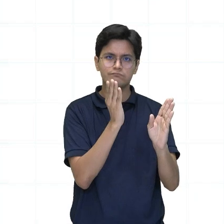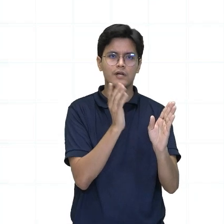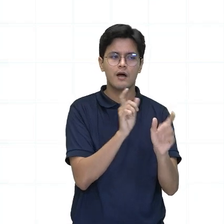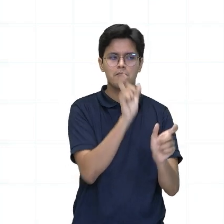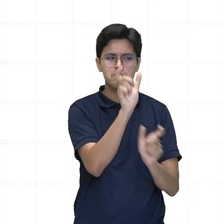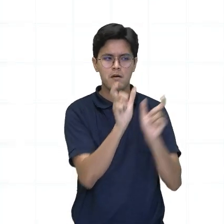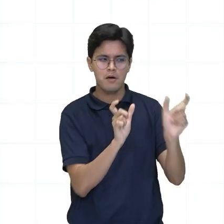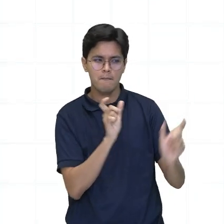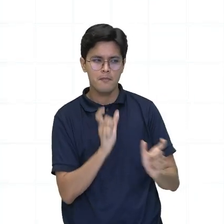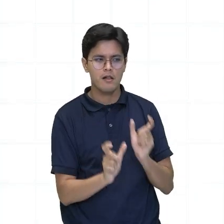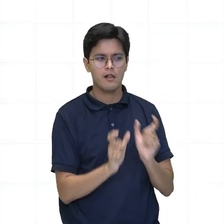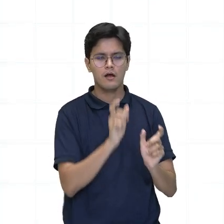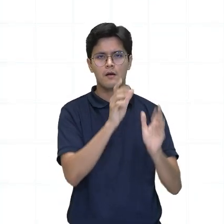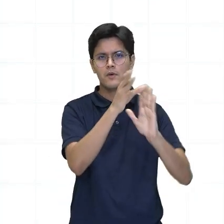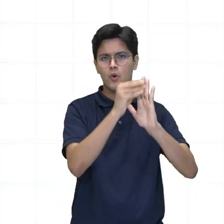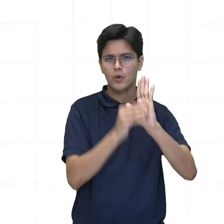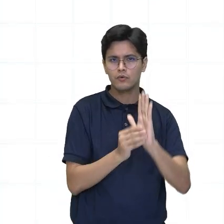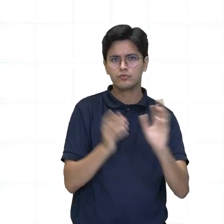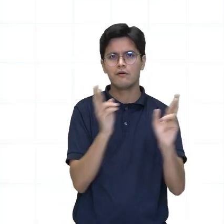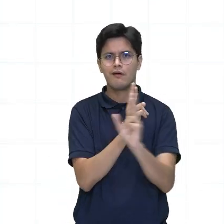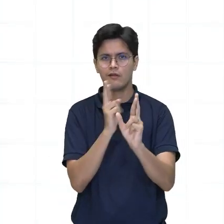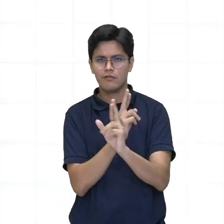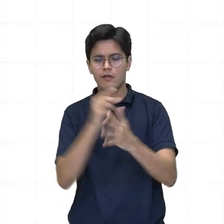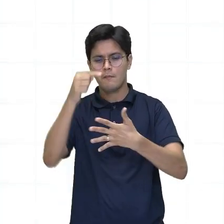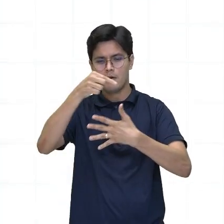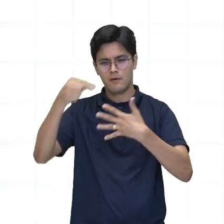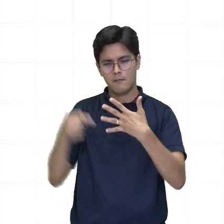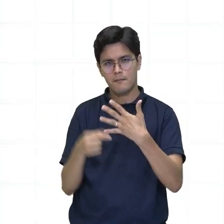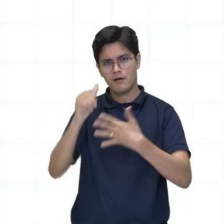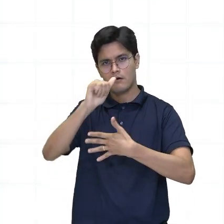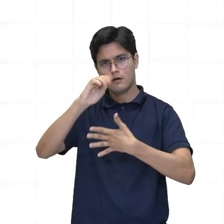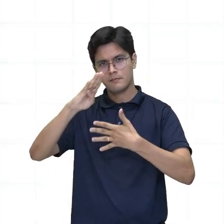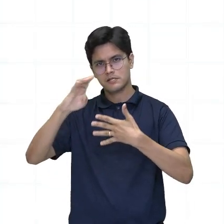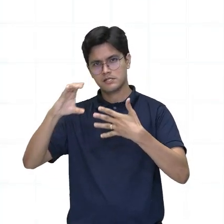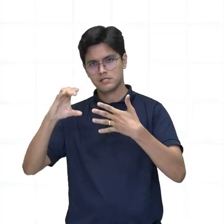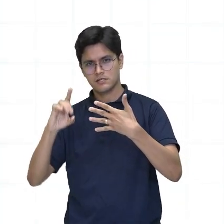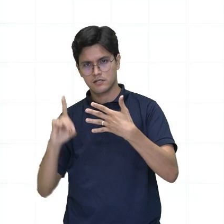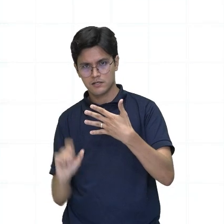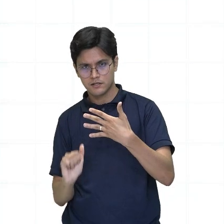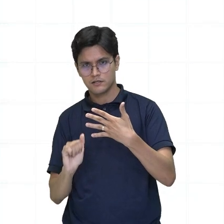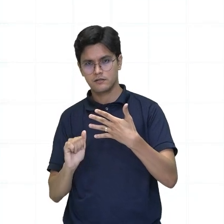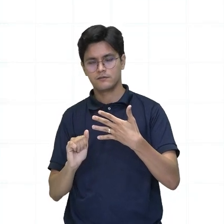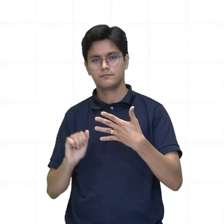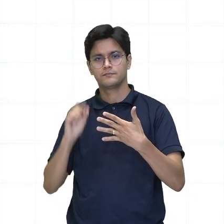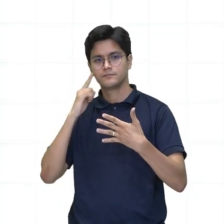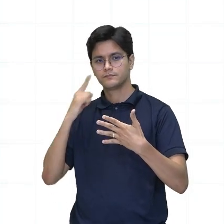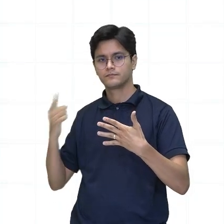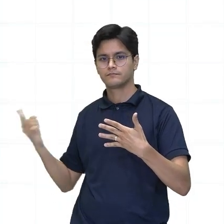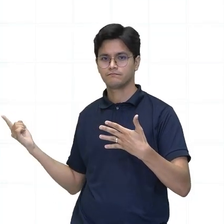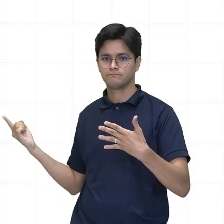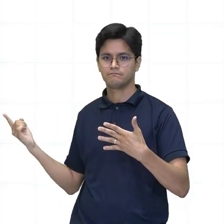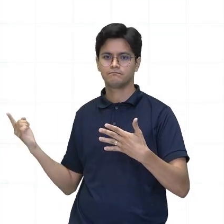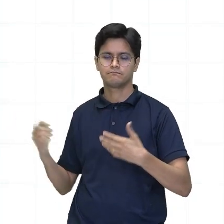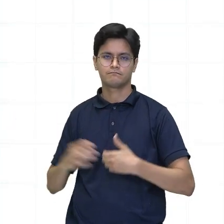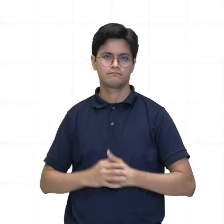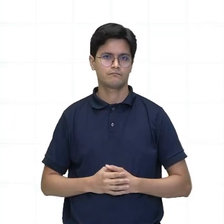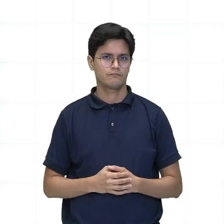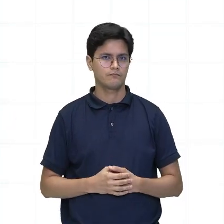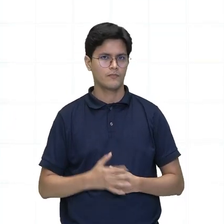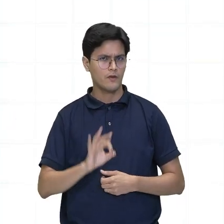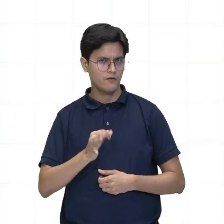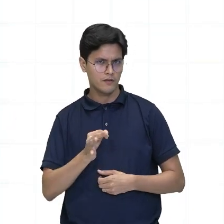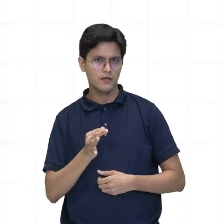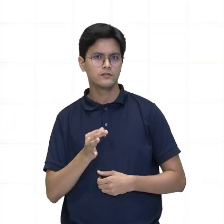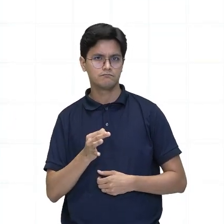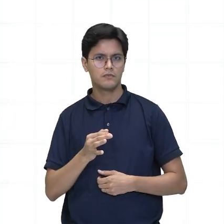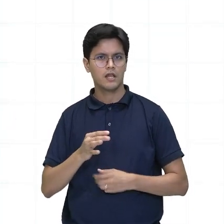letra A. A tecnologia não interfere na interação social. Então, será que isso é verdade,